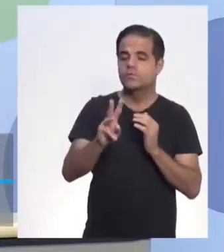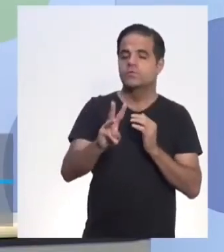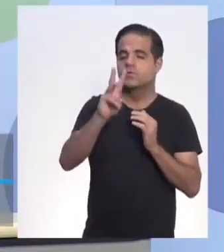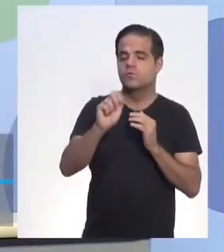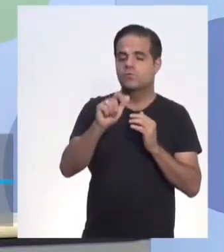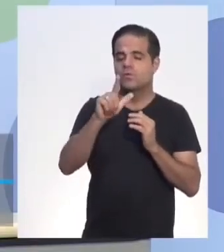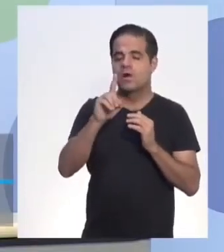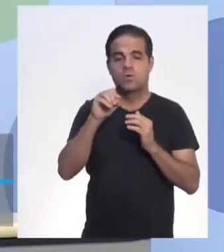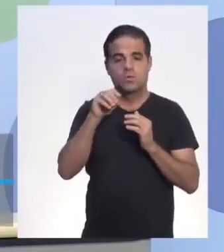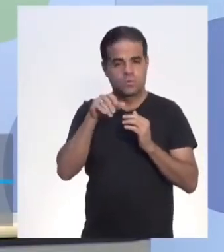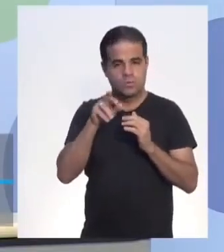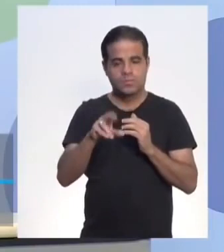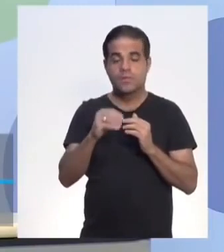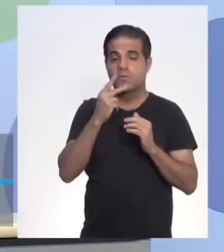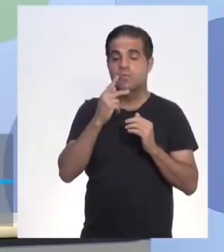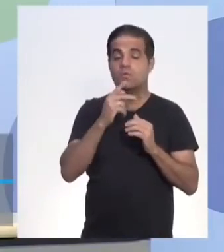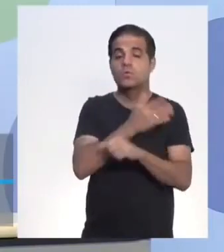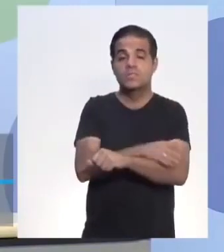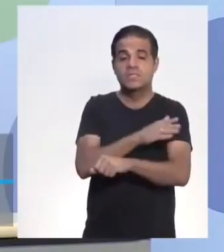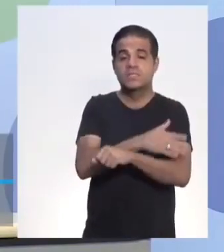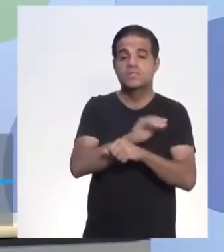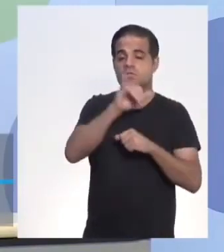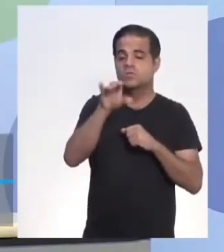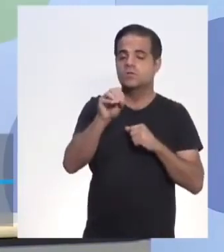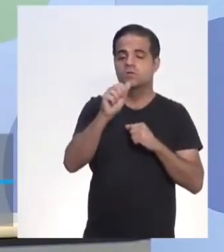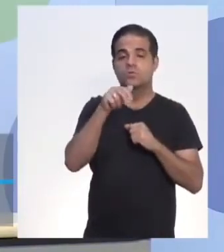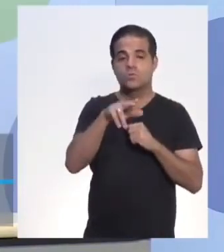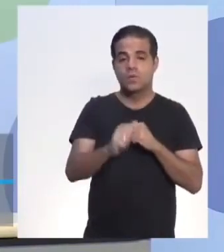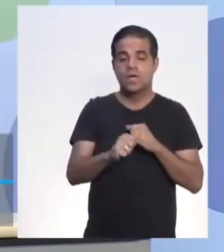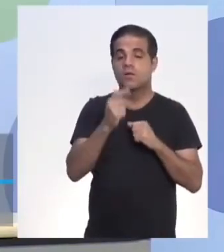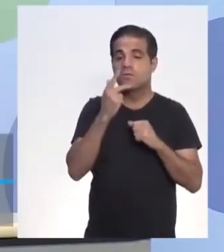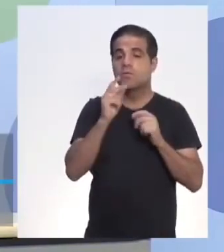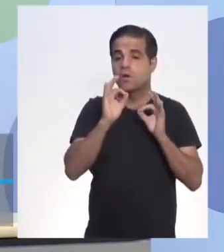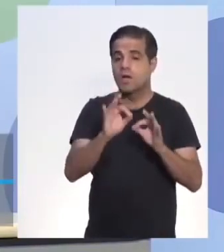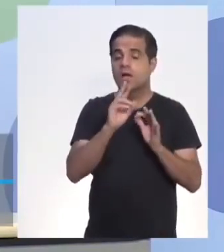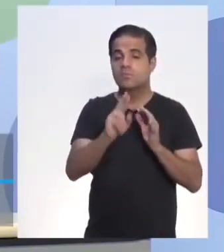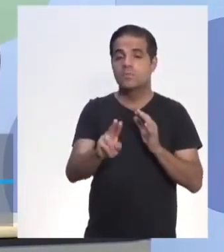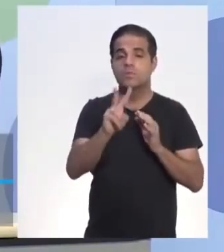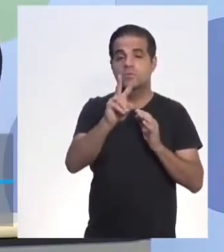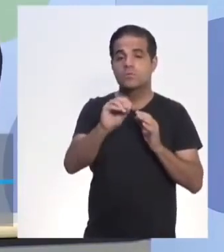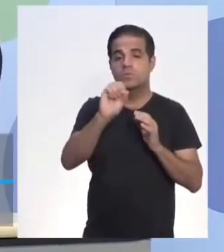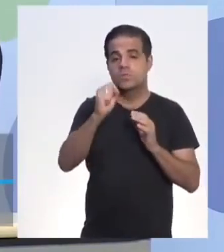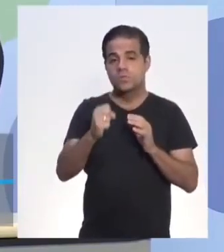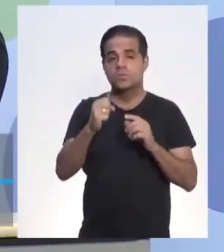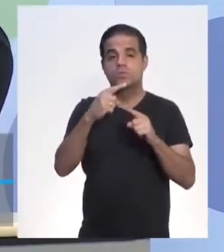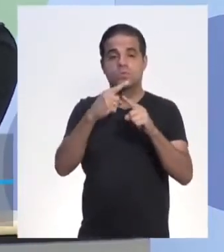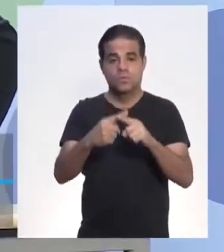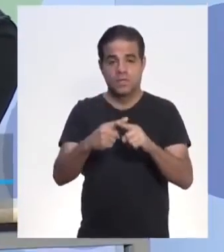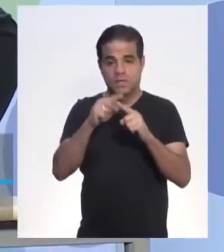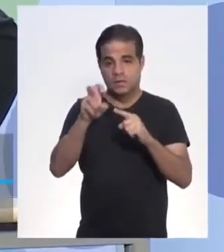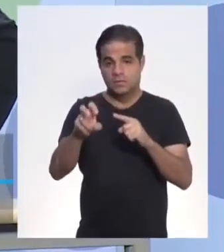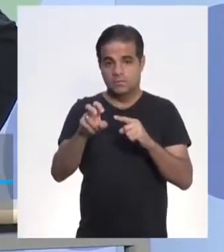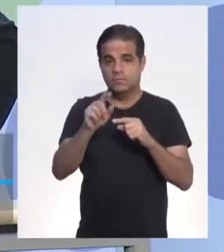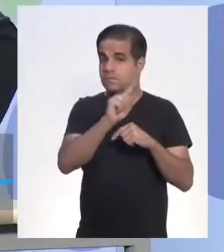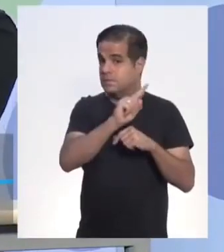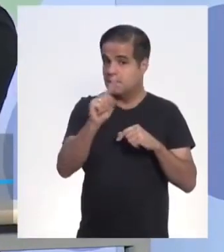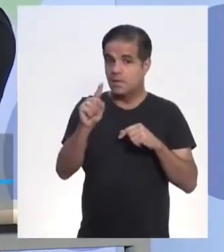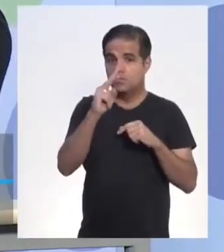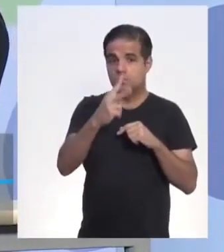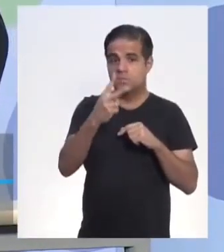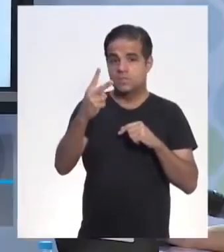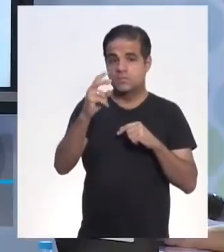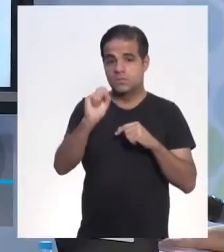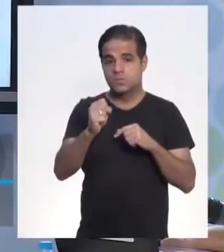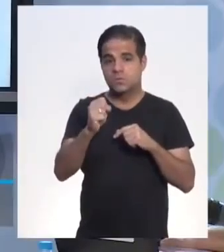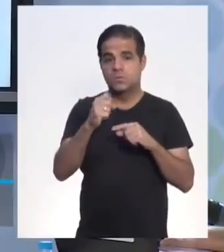Waldomiro colocou aqui ó no Exercício da Joana está errado seria 288x cinco não 228 né